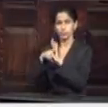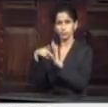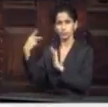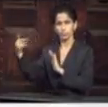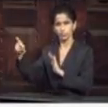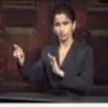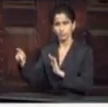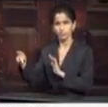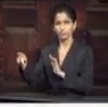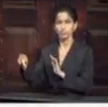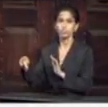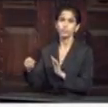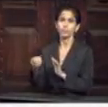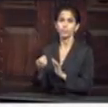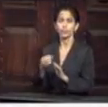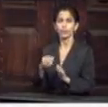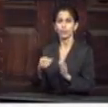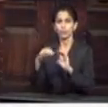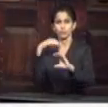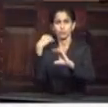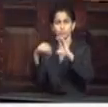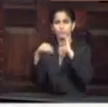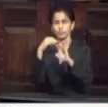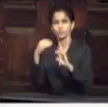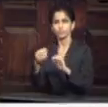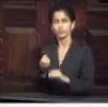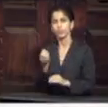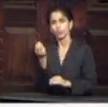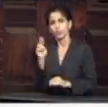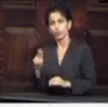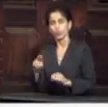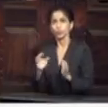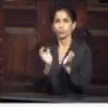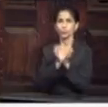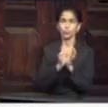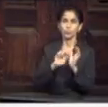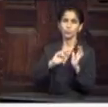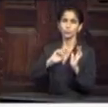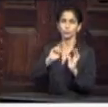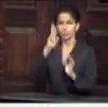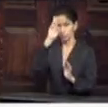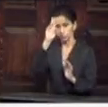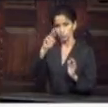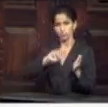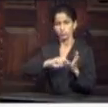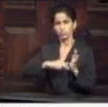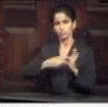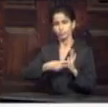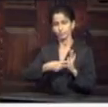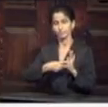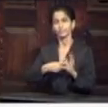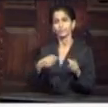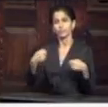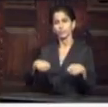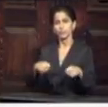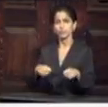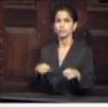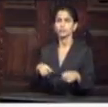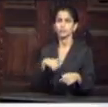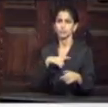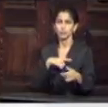dos meios de comunicação ou a sua representação sindical? É preciso que haja, pelo menos,